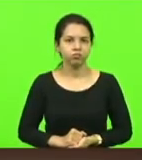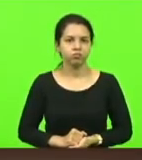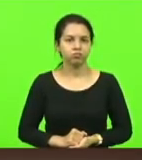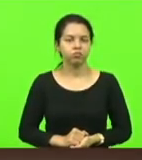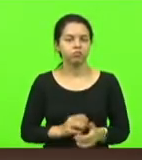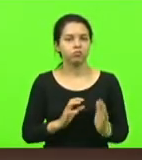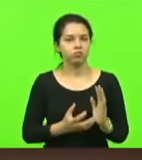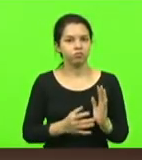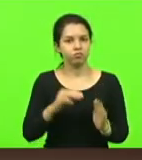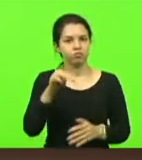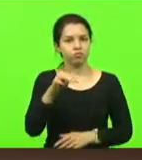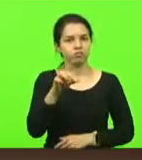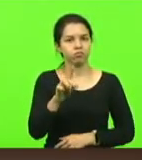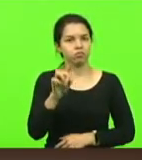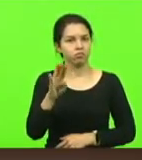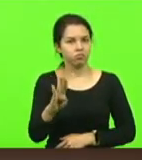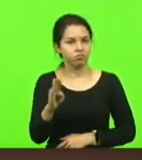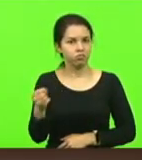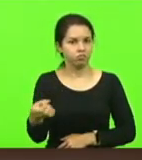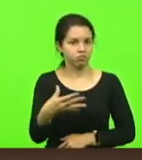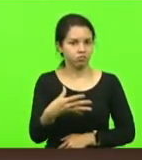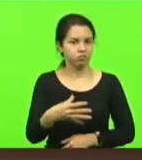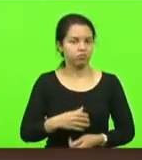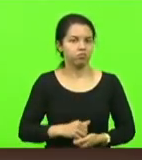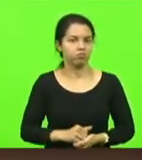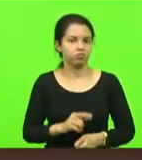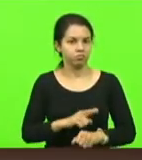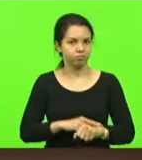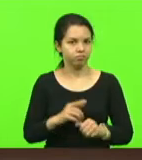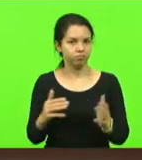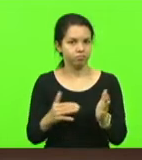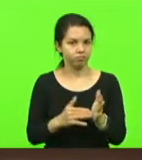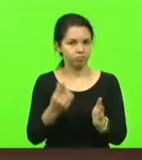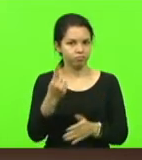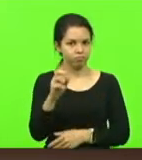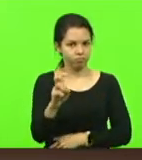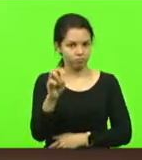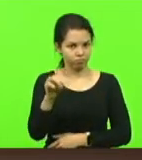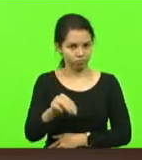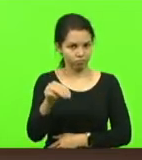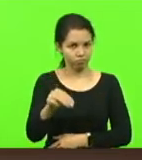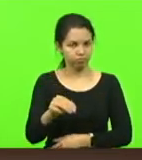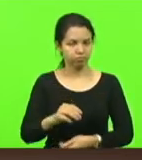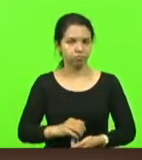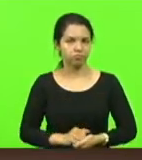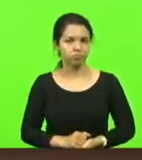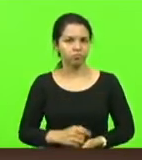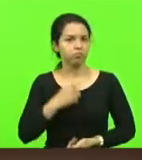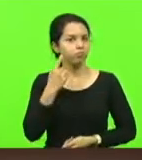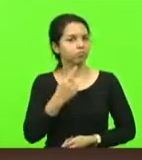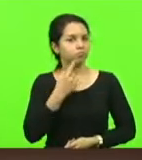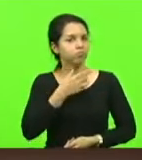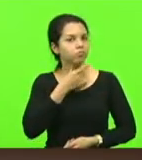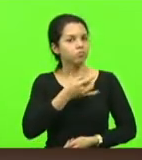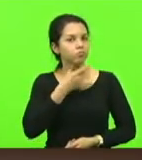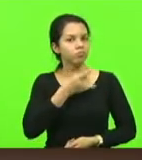bloco MDB e Novo, por um tempo de até 15 minutos. Deputado Valdir Cobalcini.